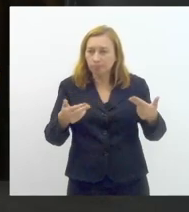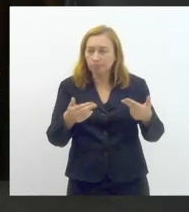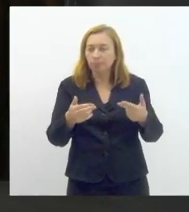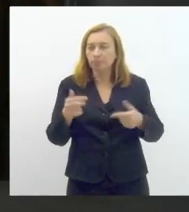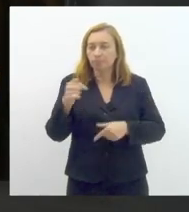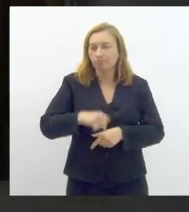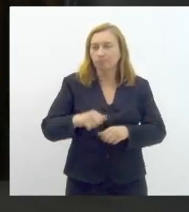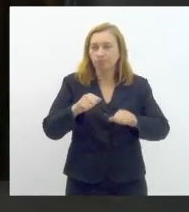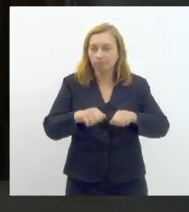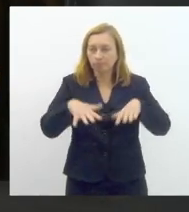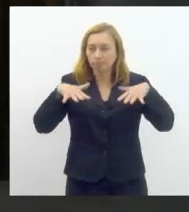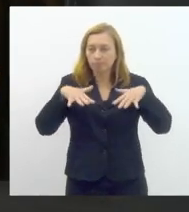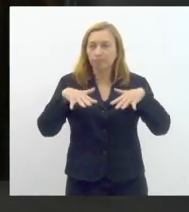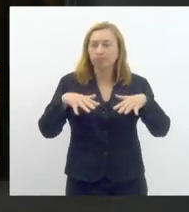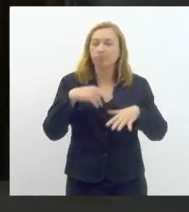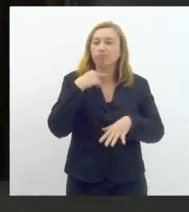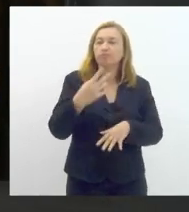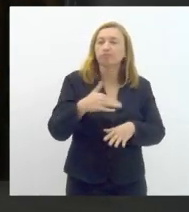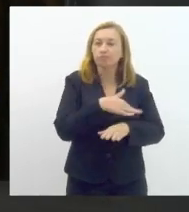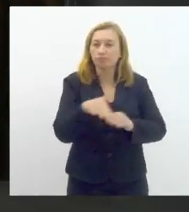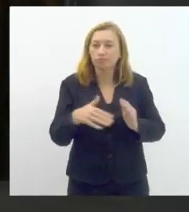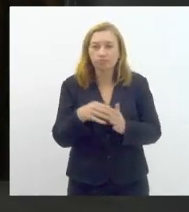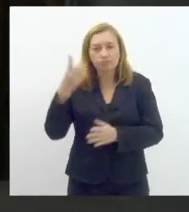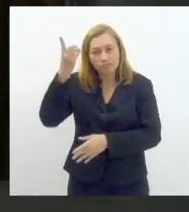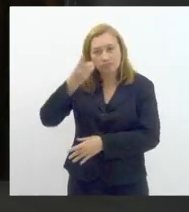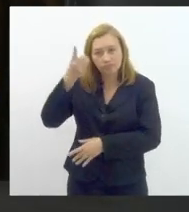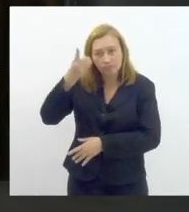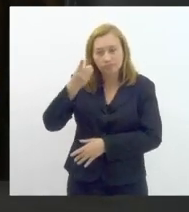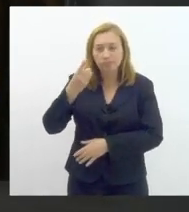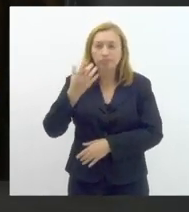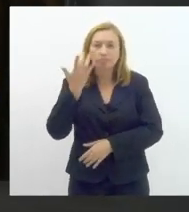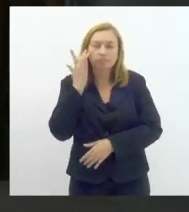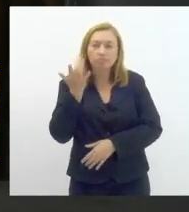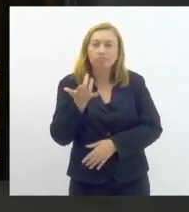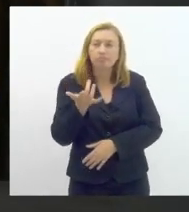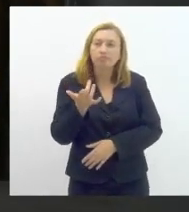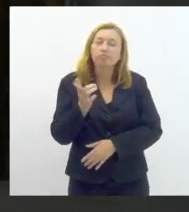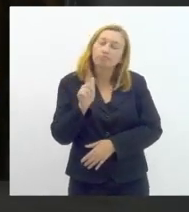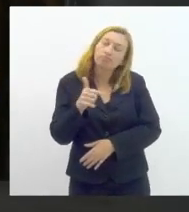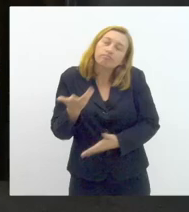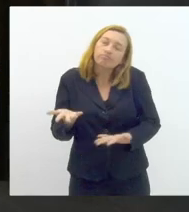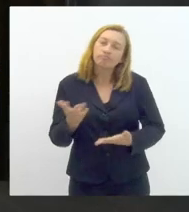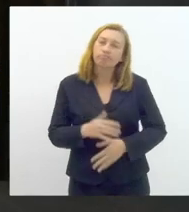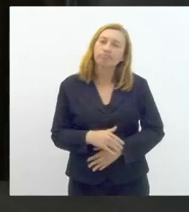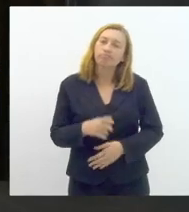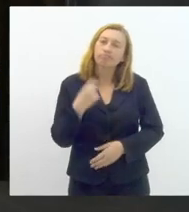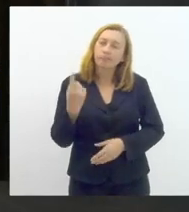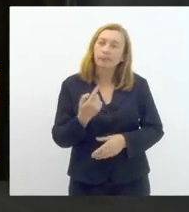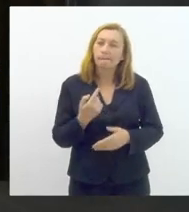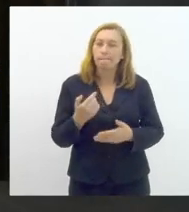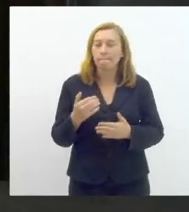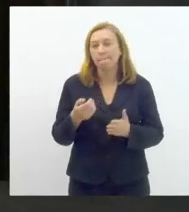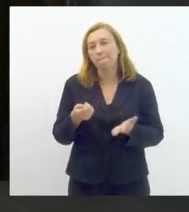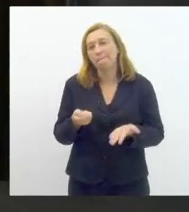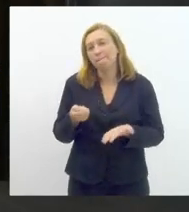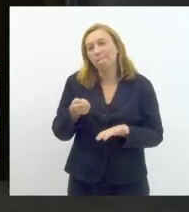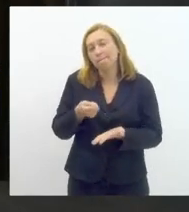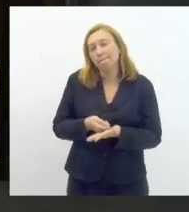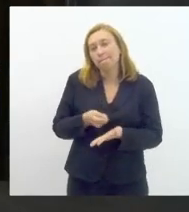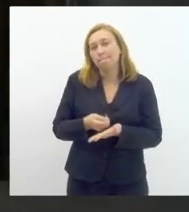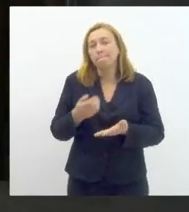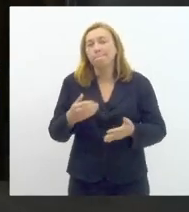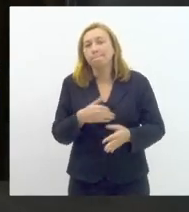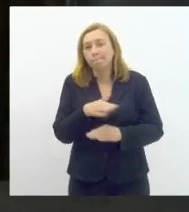plenário, dar voz e vez a todos os parlamentares. Eu acho que é isso, né? Nossa obrigação é fazer com que